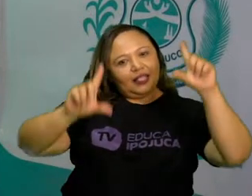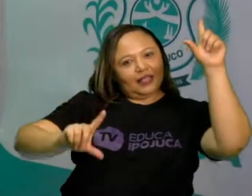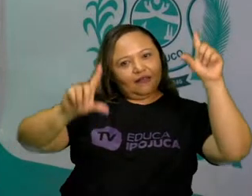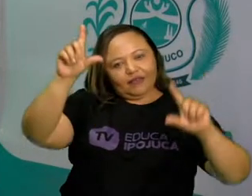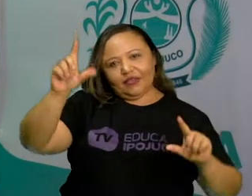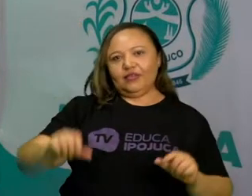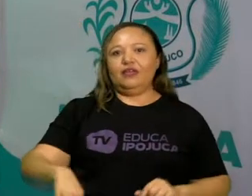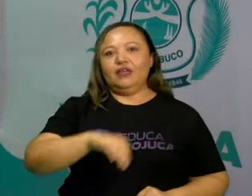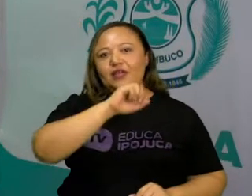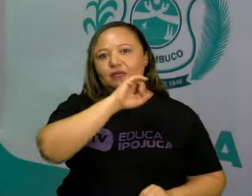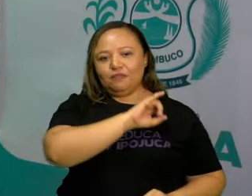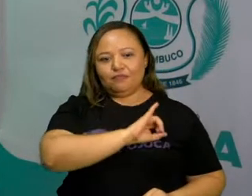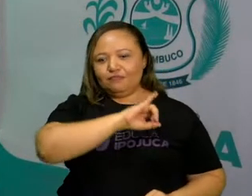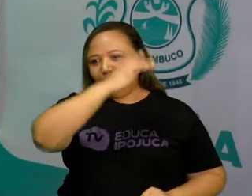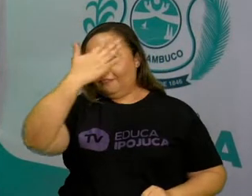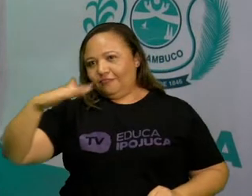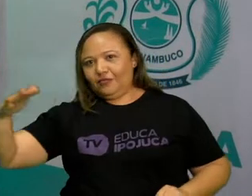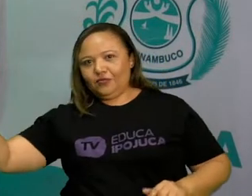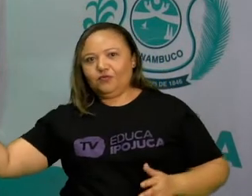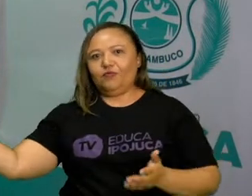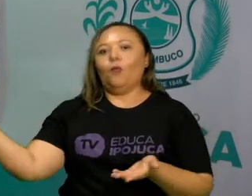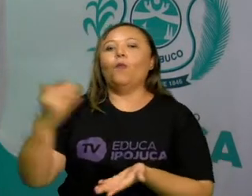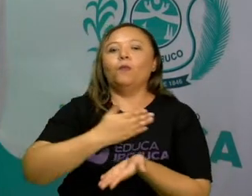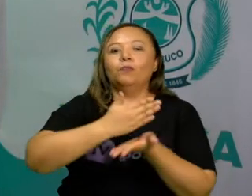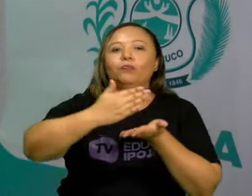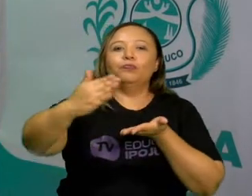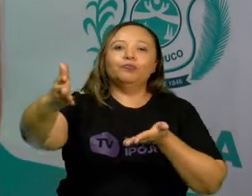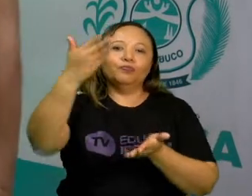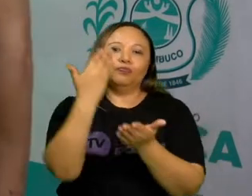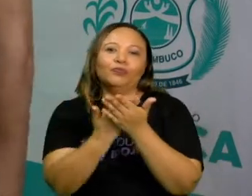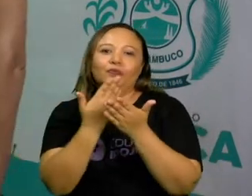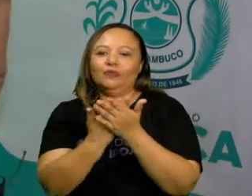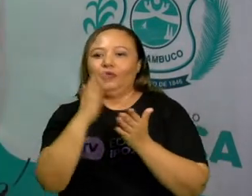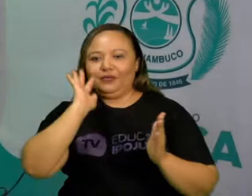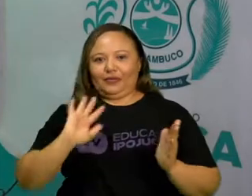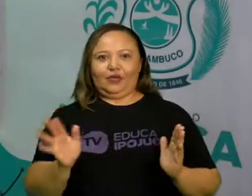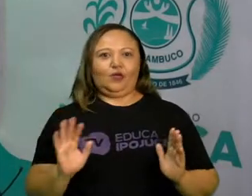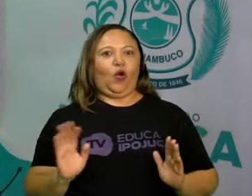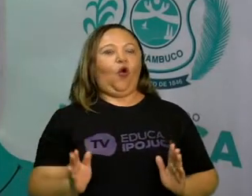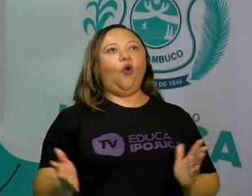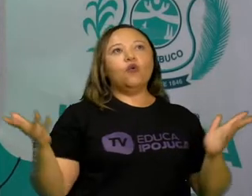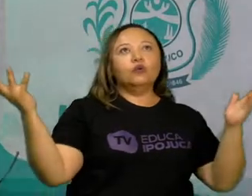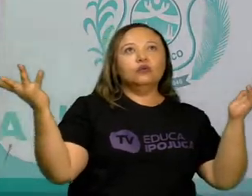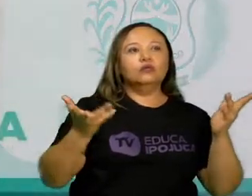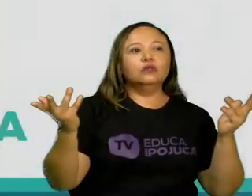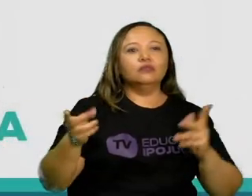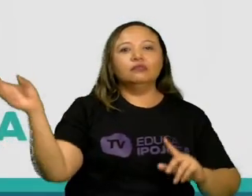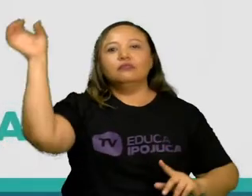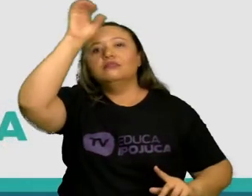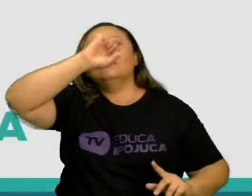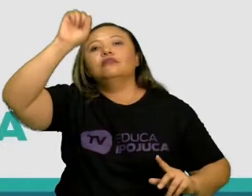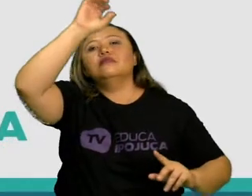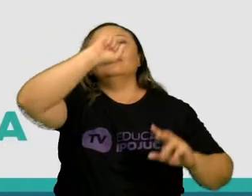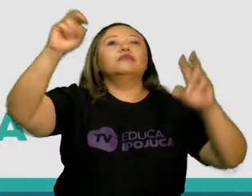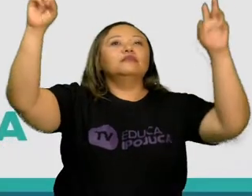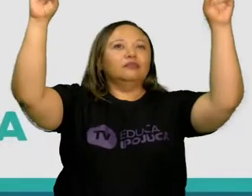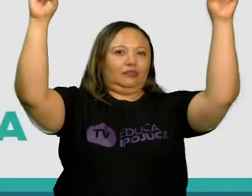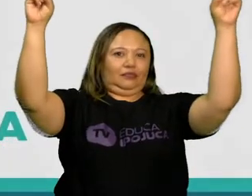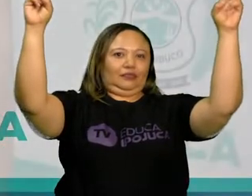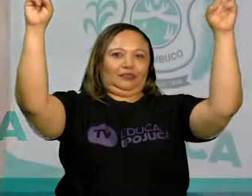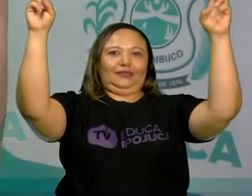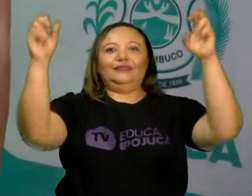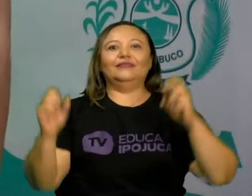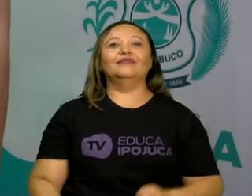começando mais um água vamos lá vão para aula e hoje a gente vai falar sobre artes